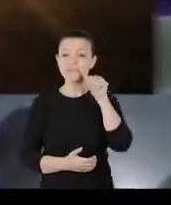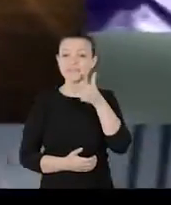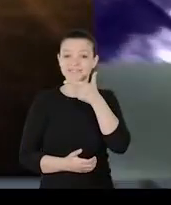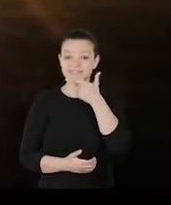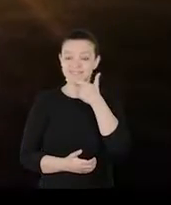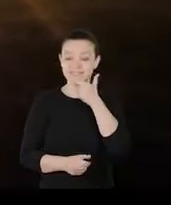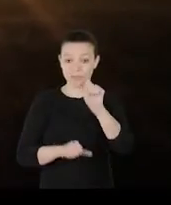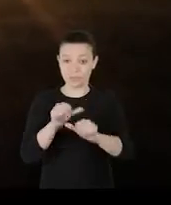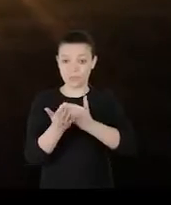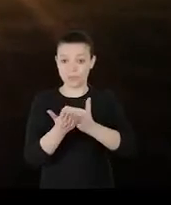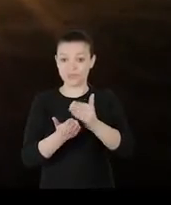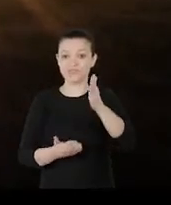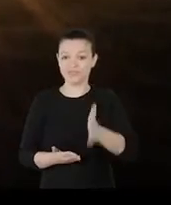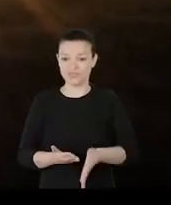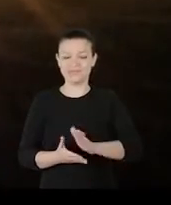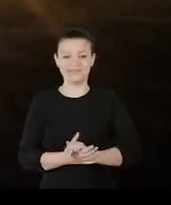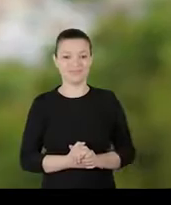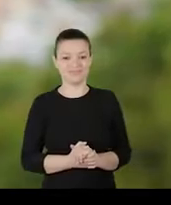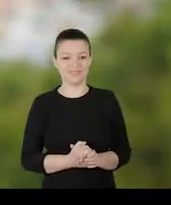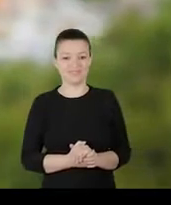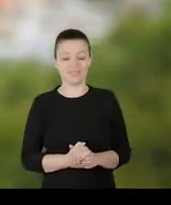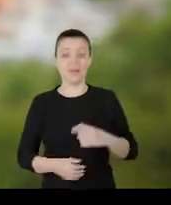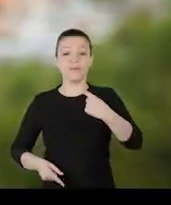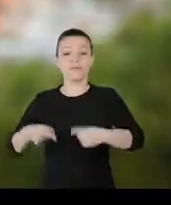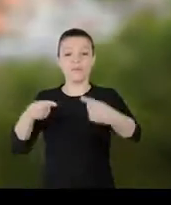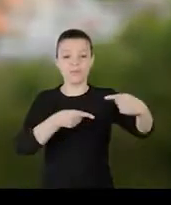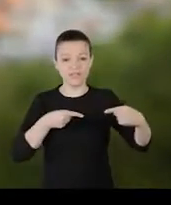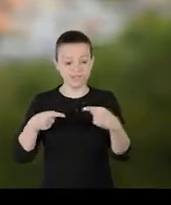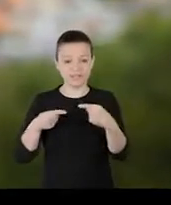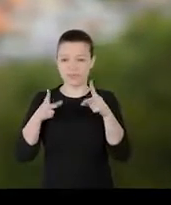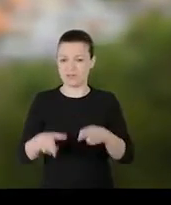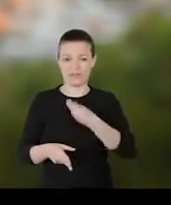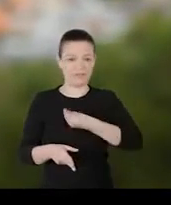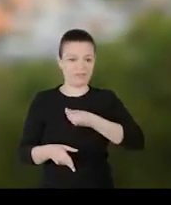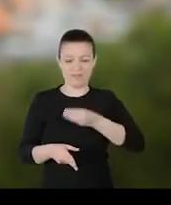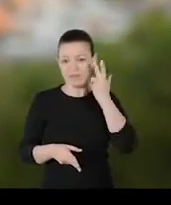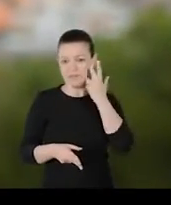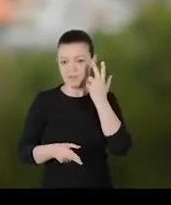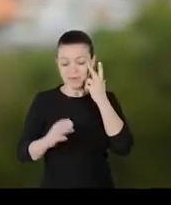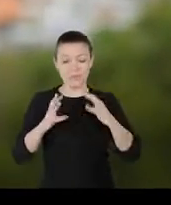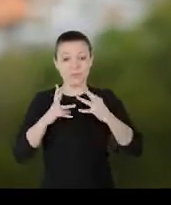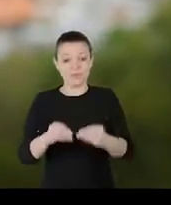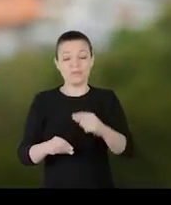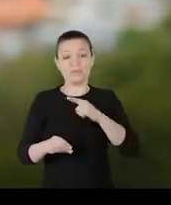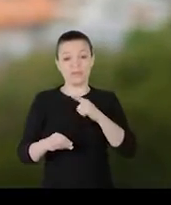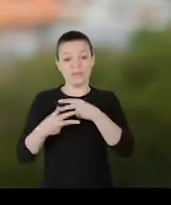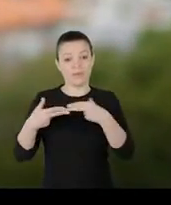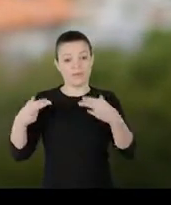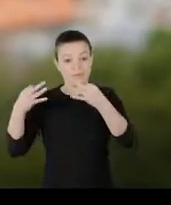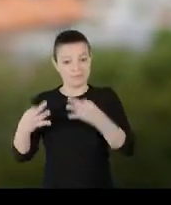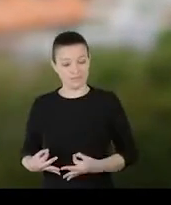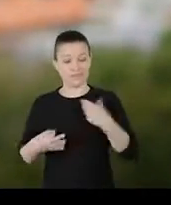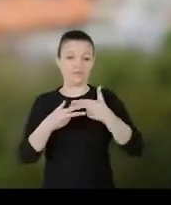Cida, a mudança já começou. Na política, como tudo na vida, existe o jeito certo